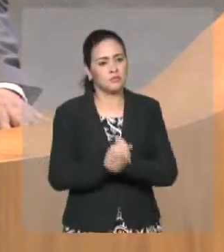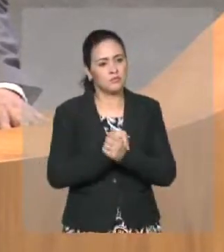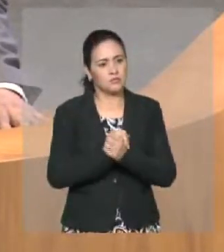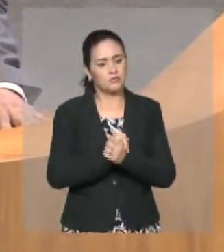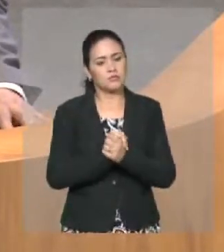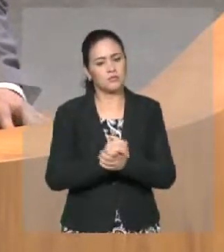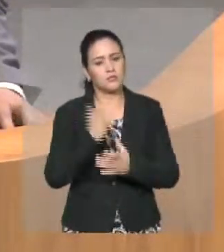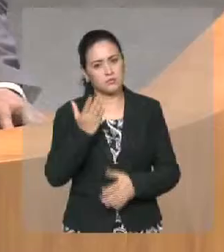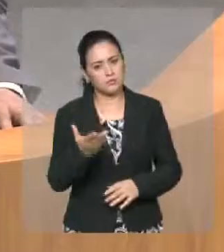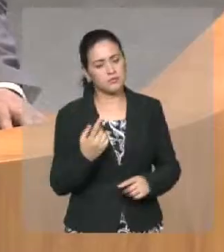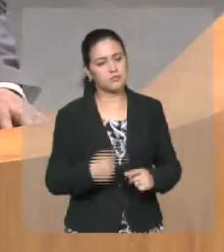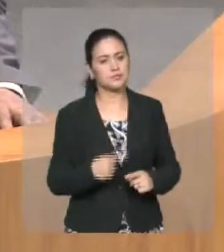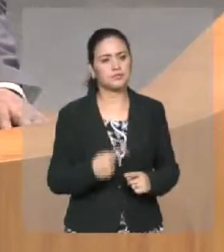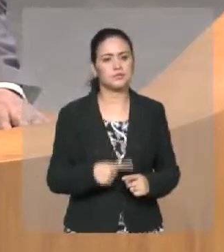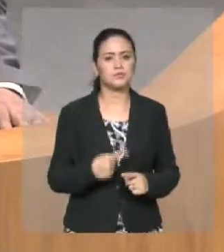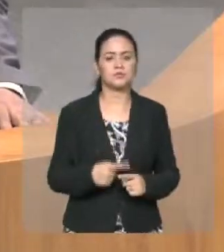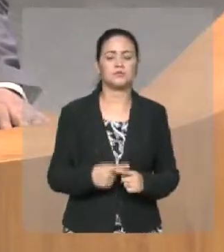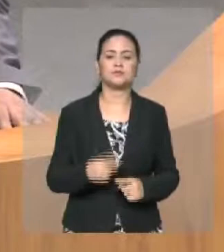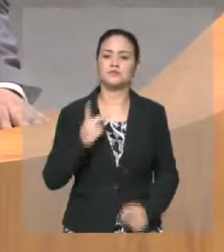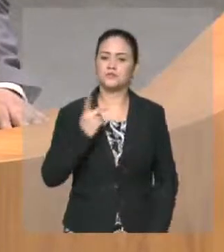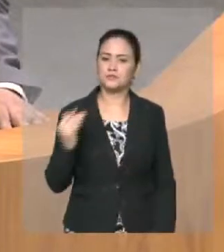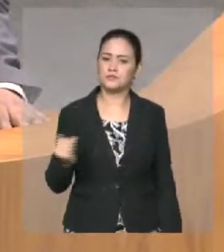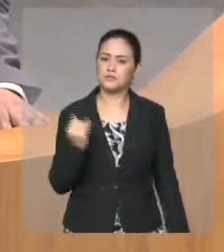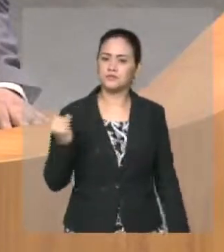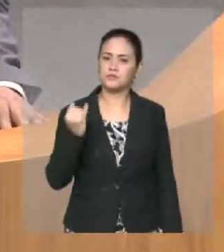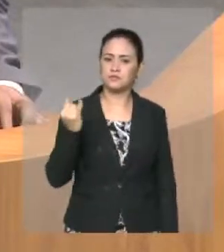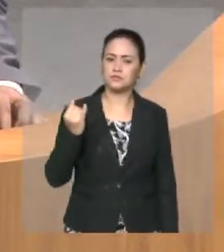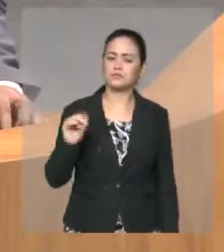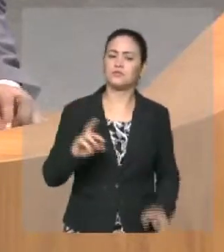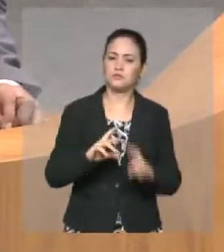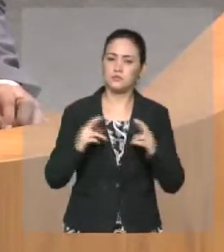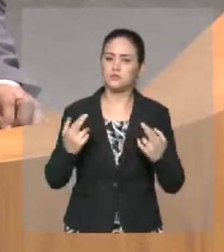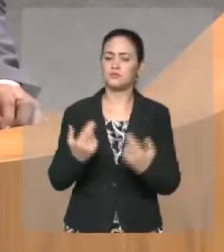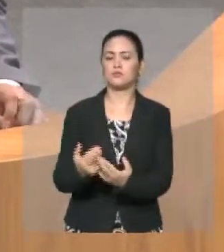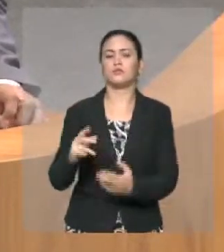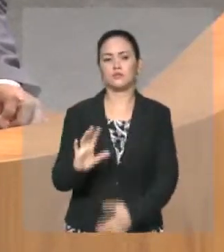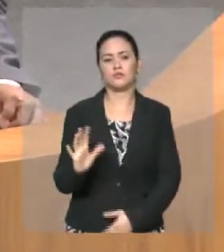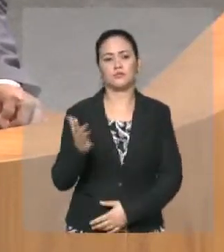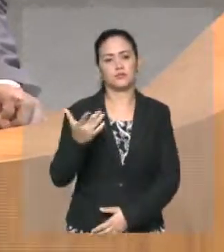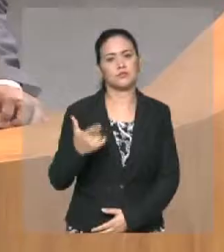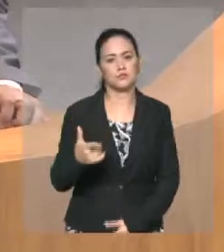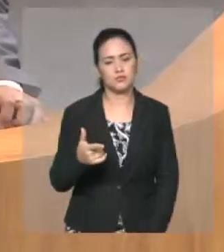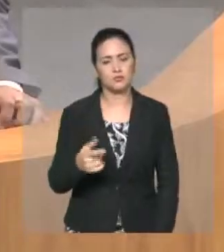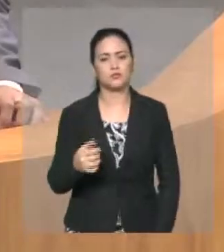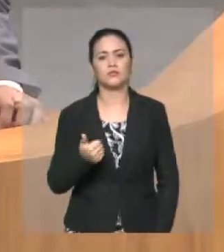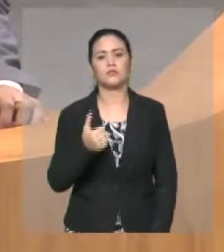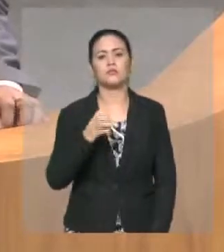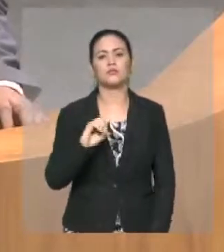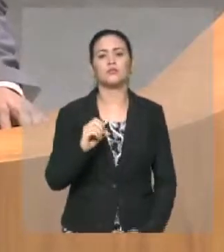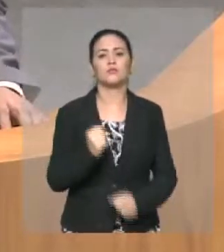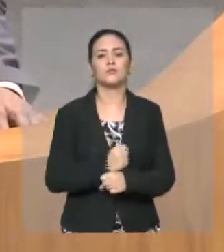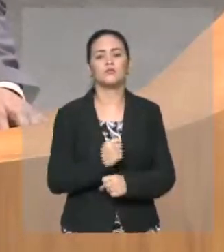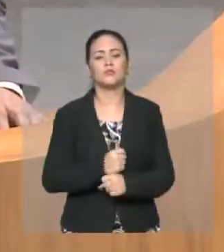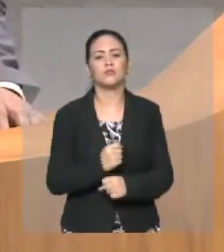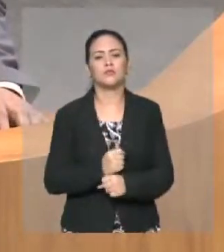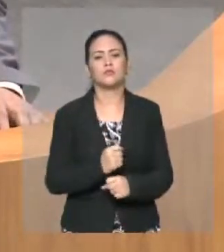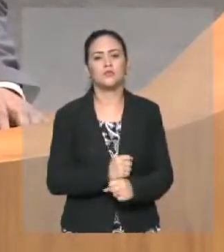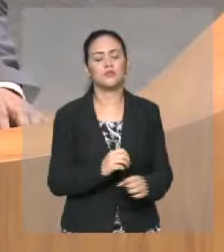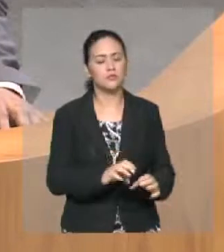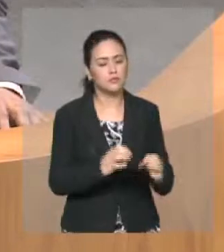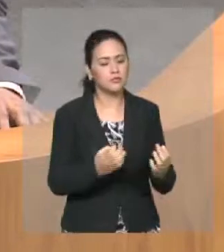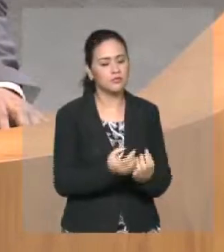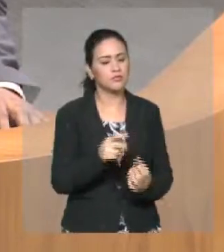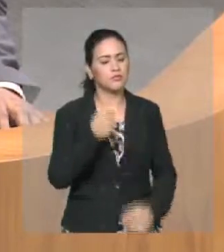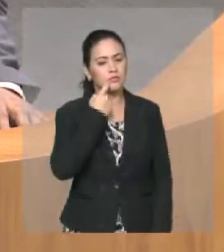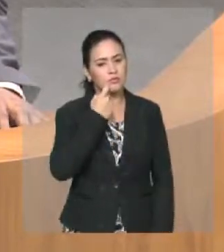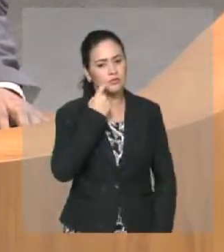Excelência por destacar a reunião que houve em Pedro Rosário, 10 anos da colônia de pescadores, com a presença do prefeito Irlan